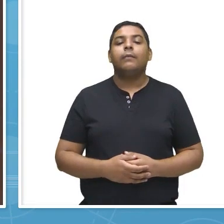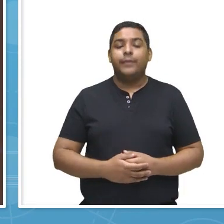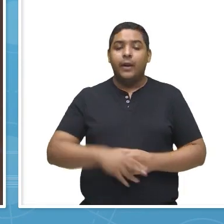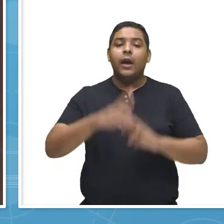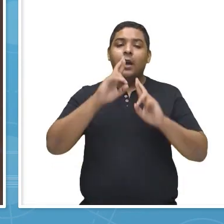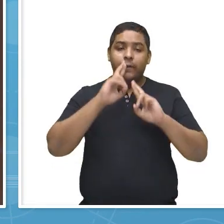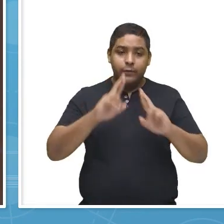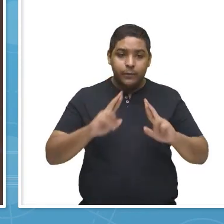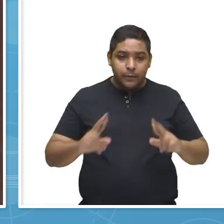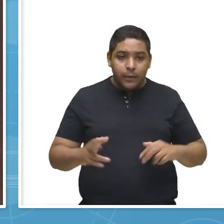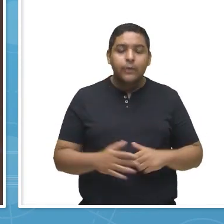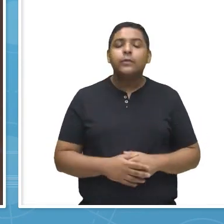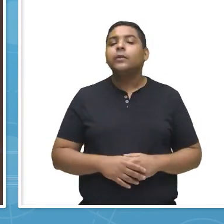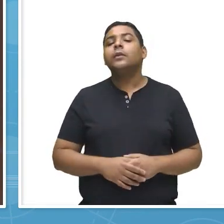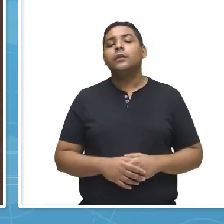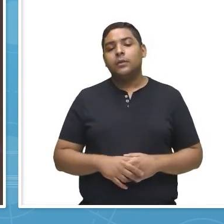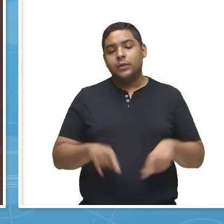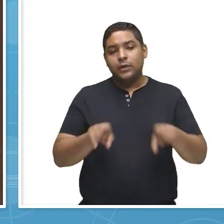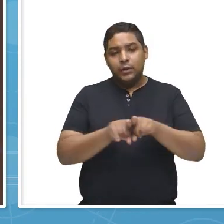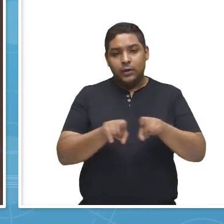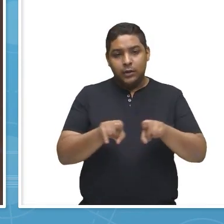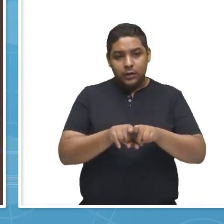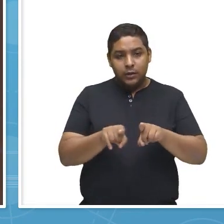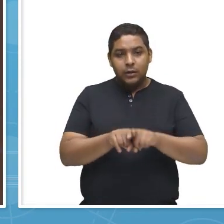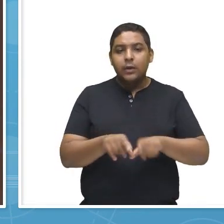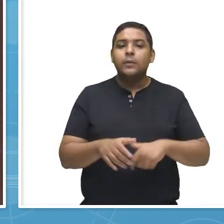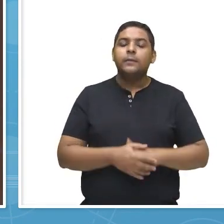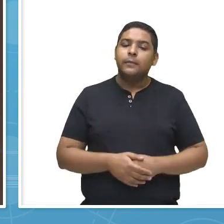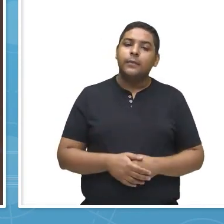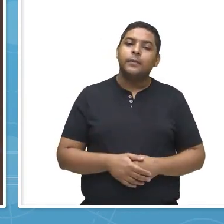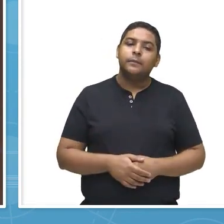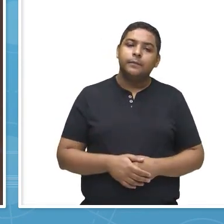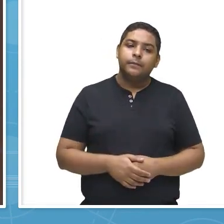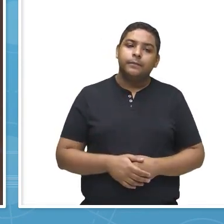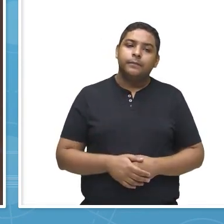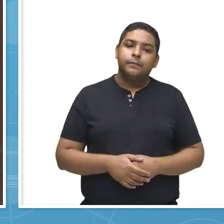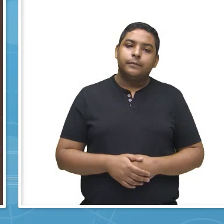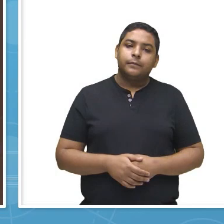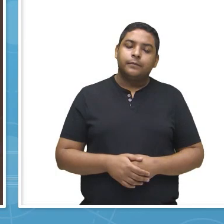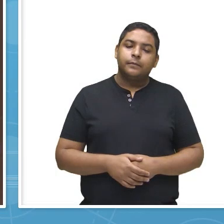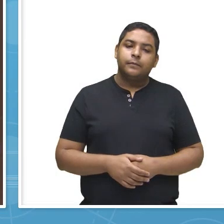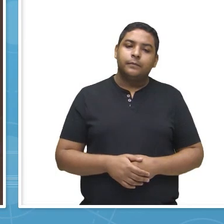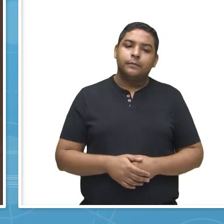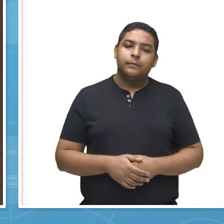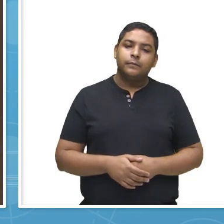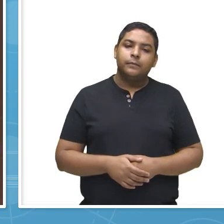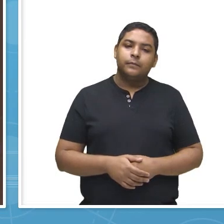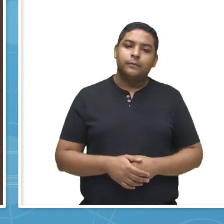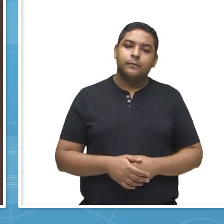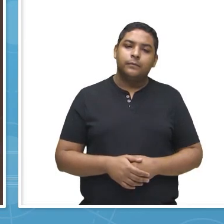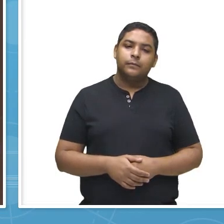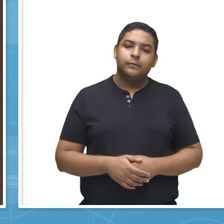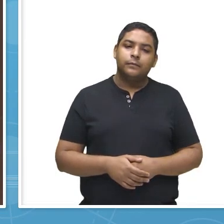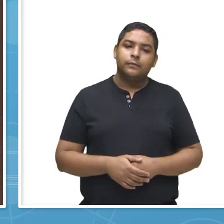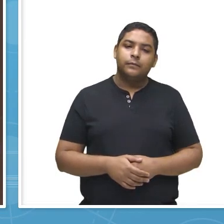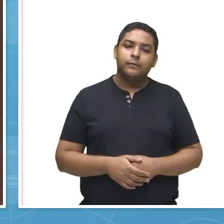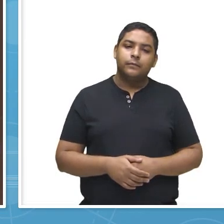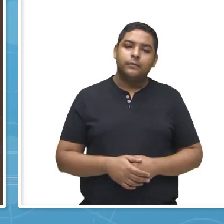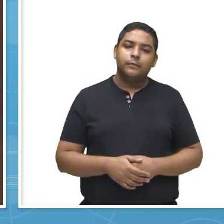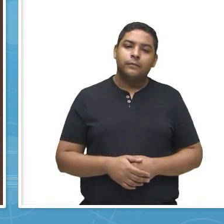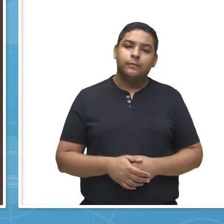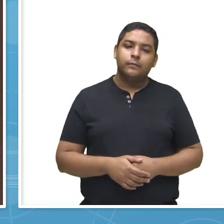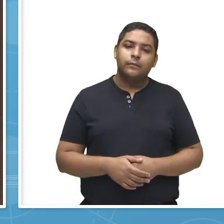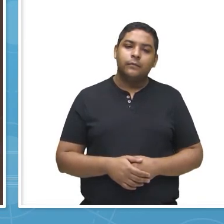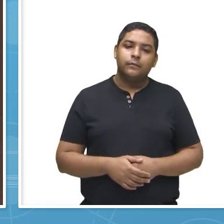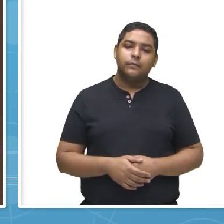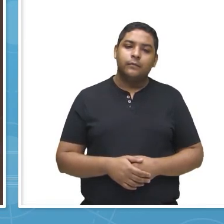resposta, senão não vou conseguir entender do que vocês estão falando, tá bom? A Ellen colocou aí artesanato e manufatura, mas ela